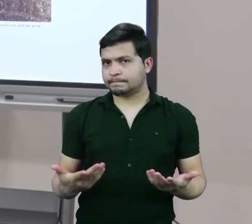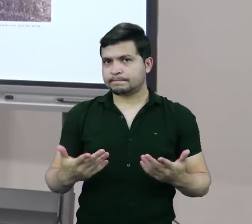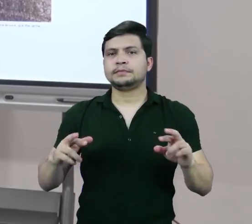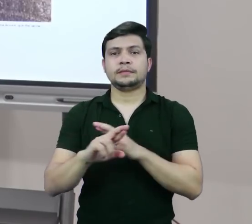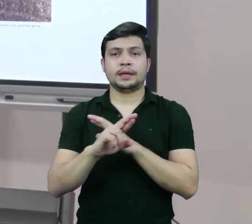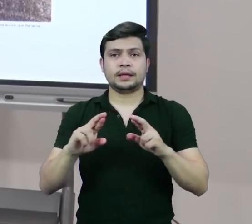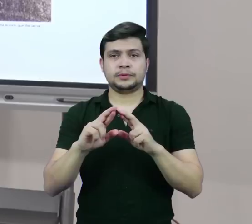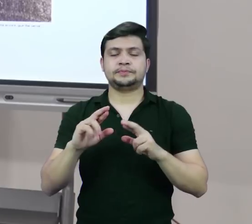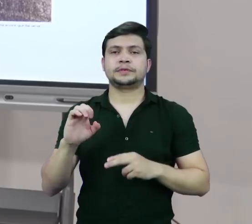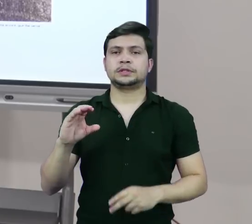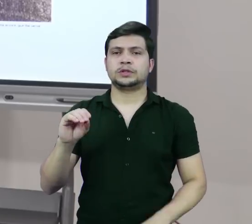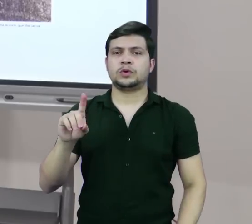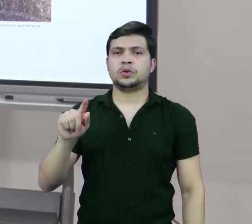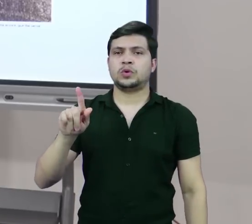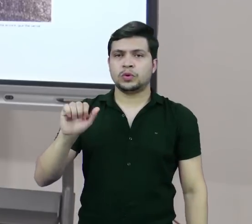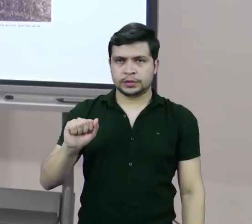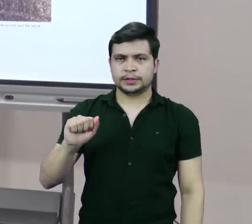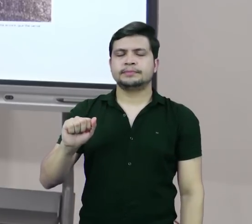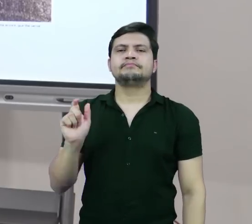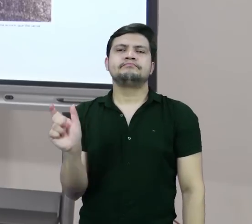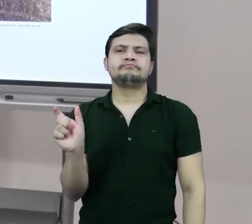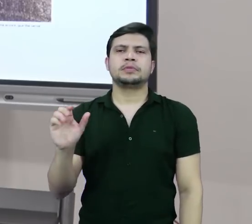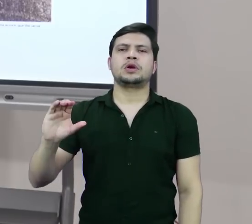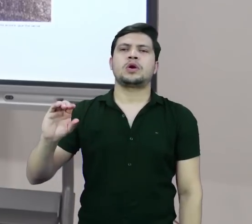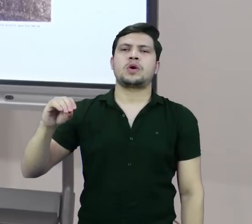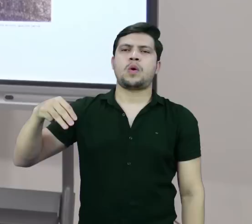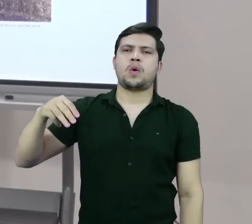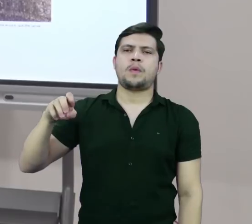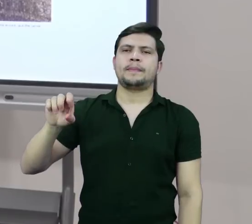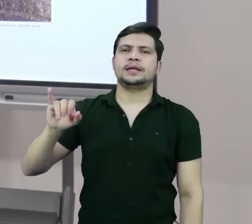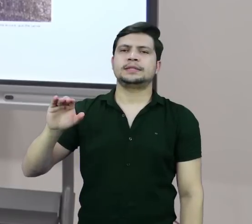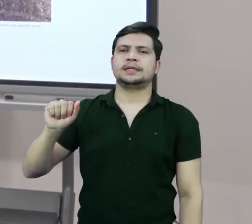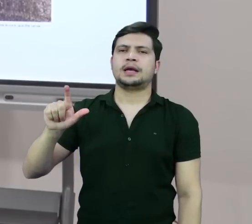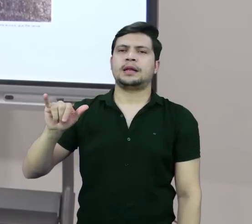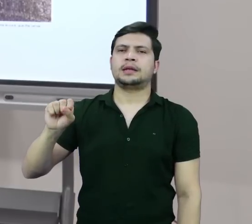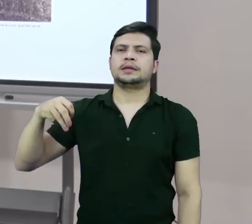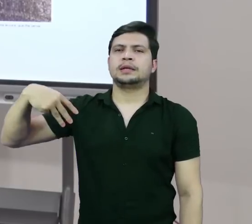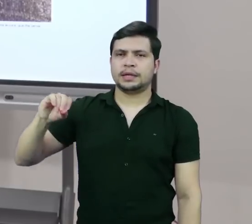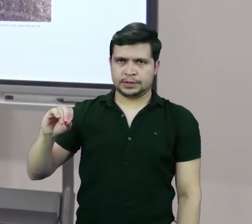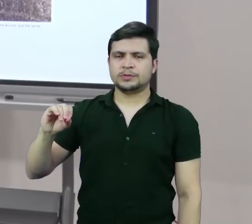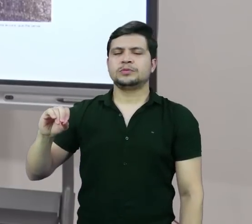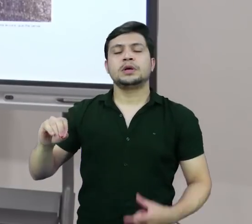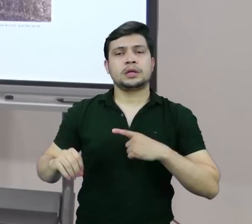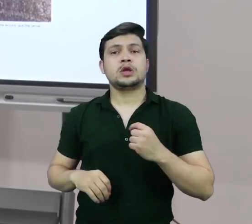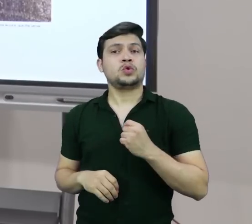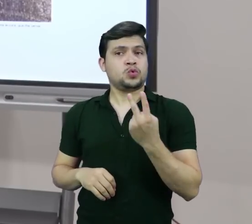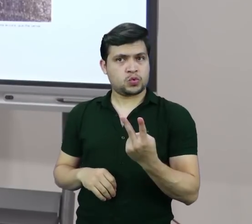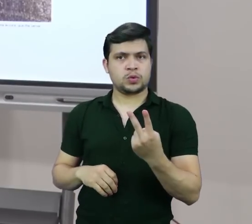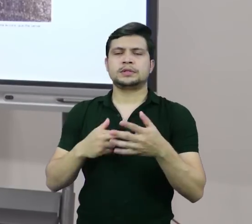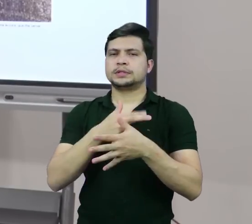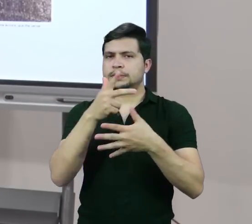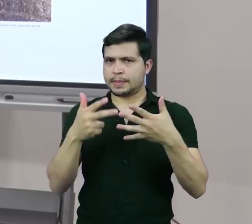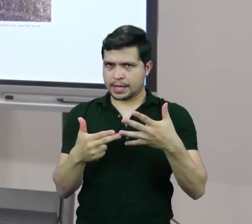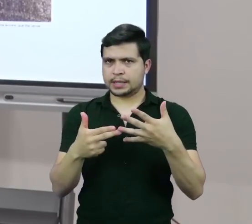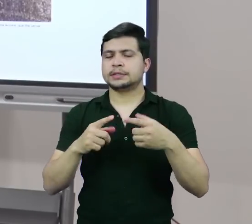Já a relação ecológica chamada de comensalismo. O que é o comensalismo? Duas espécies se associam e apenas uma delas